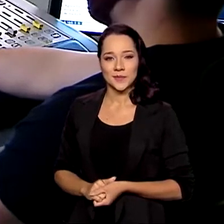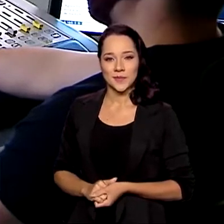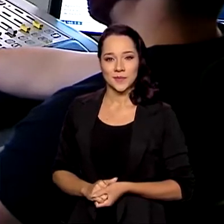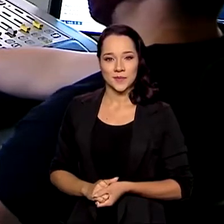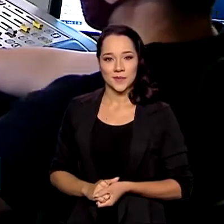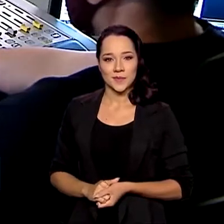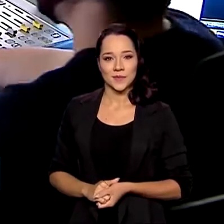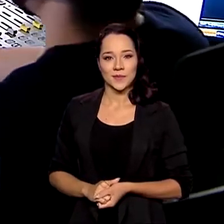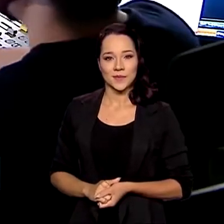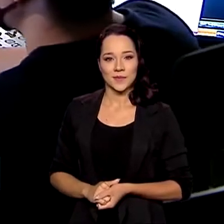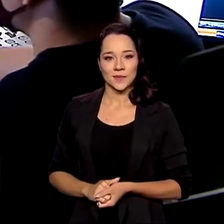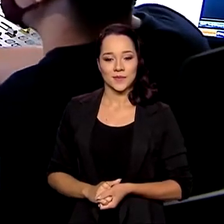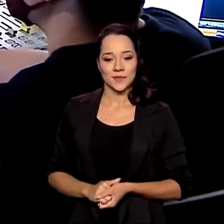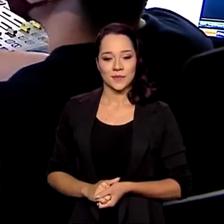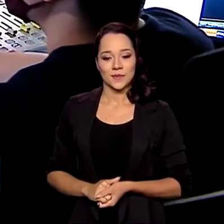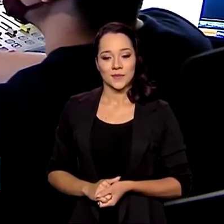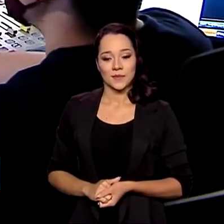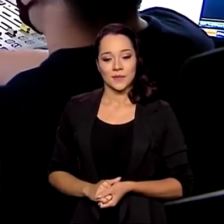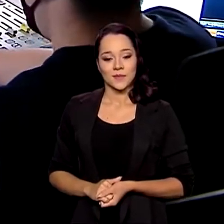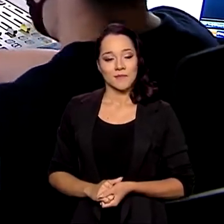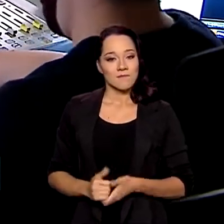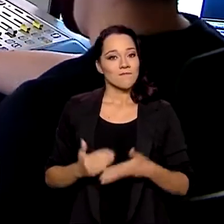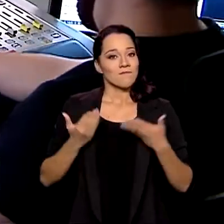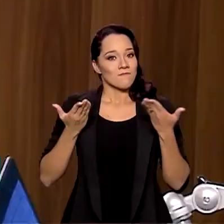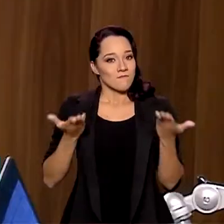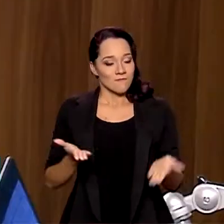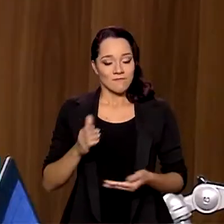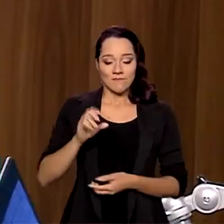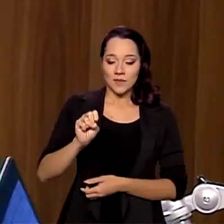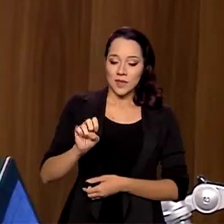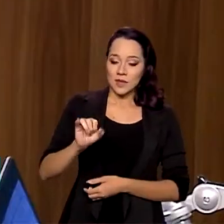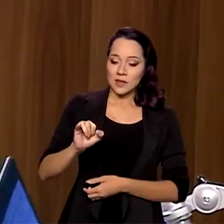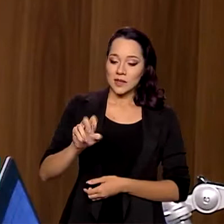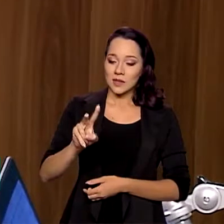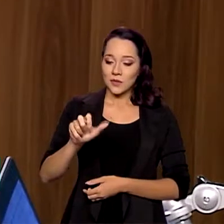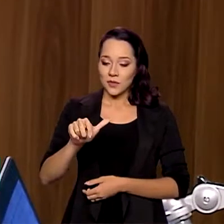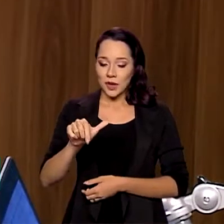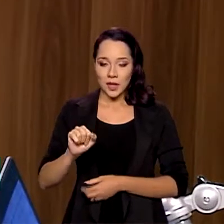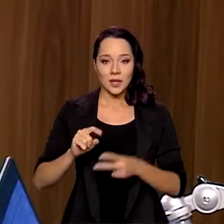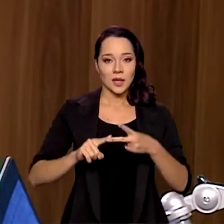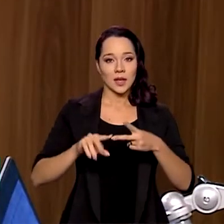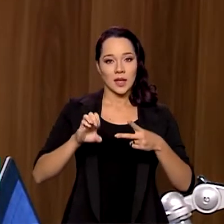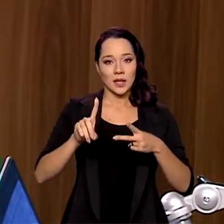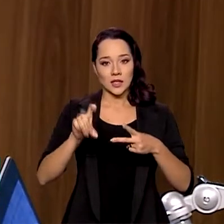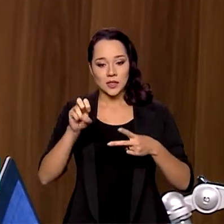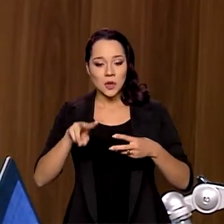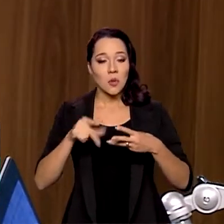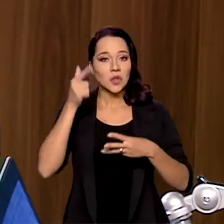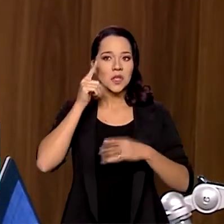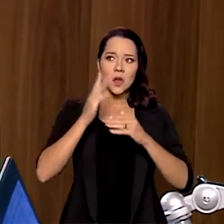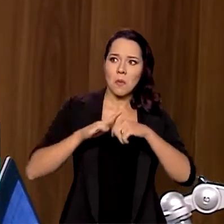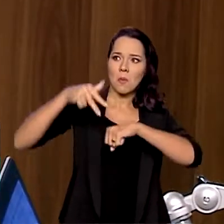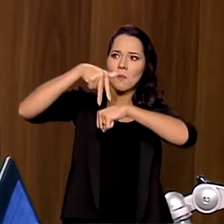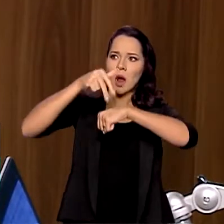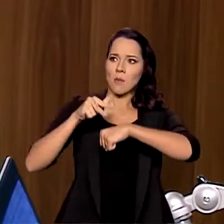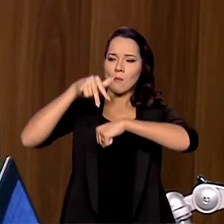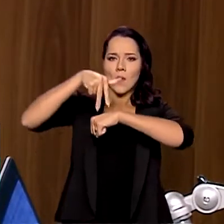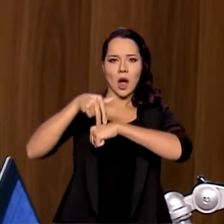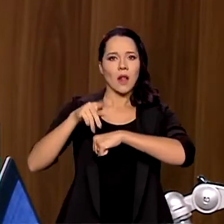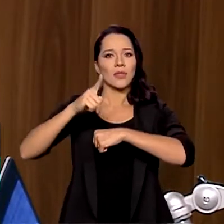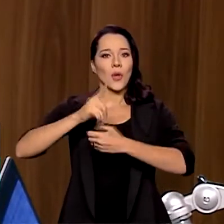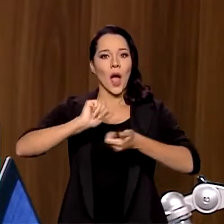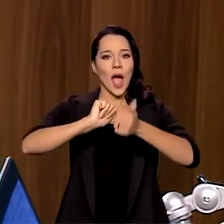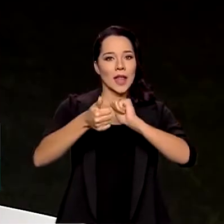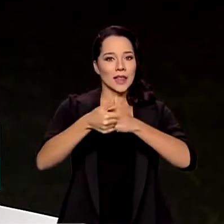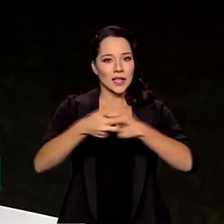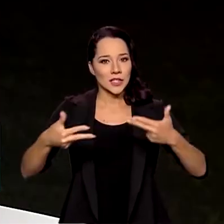de Tóquio. Pois é, Silvânia Costa e Eltsin Jaques alcançaram o lugar mais alto do pódio no